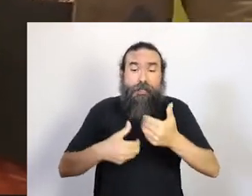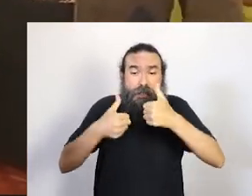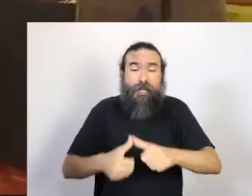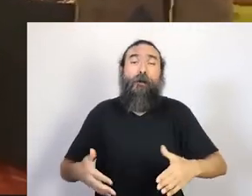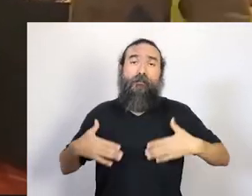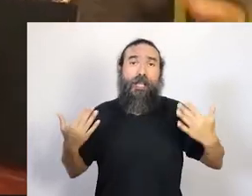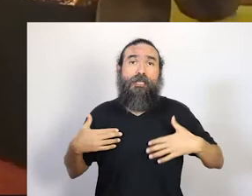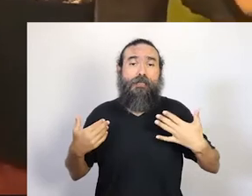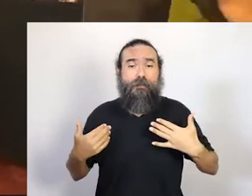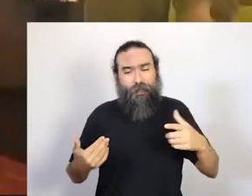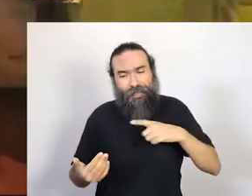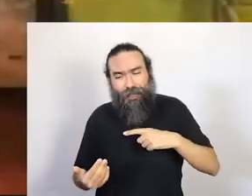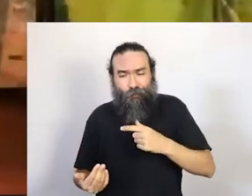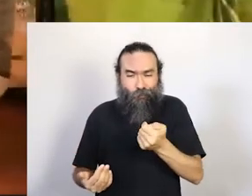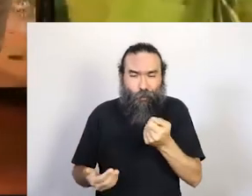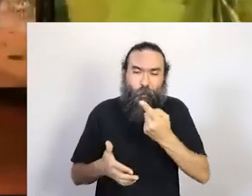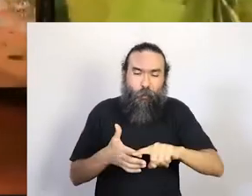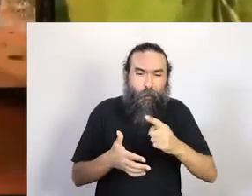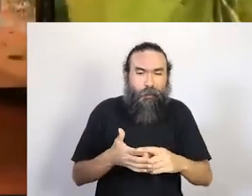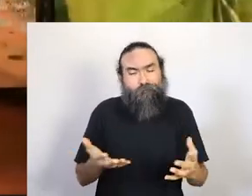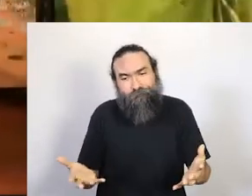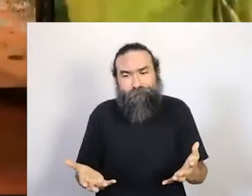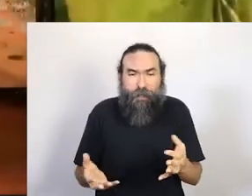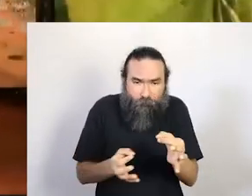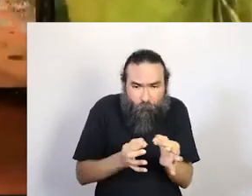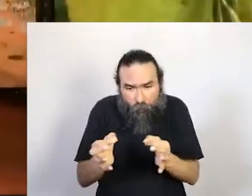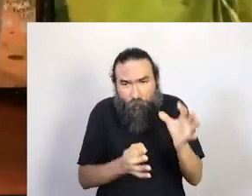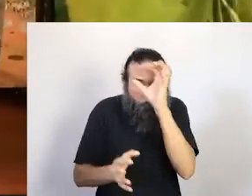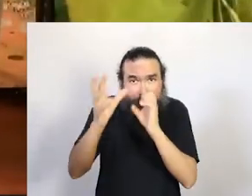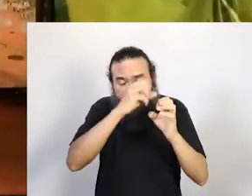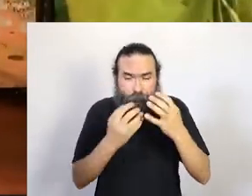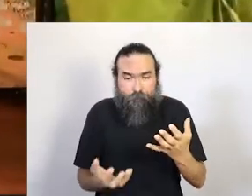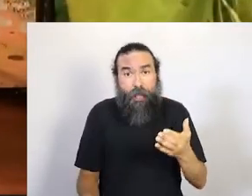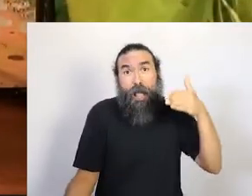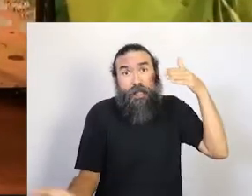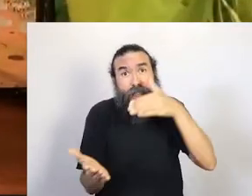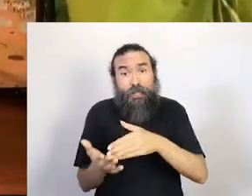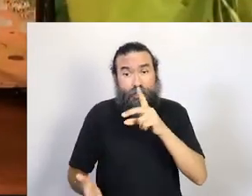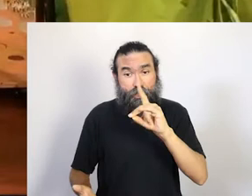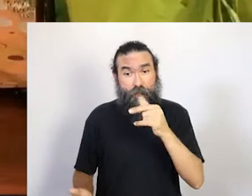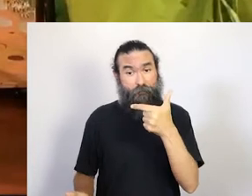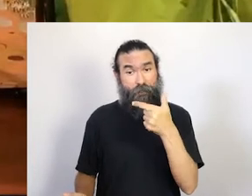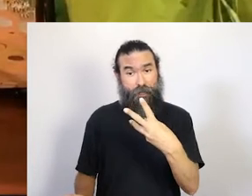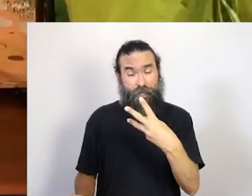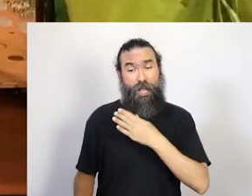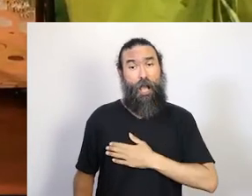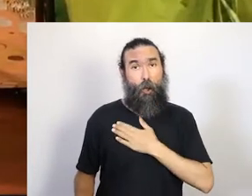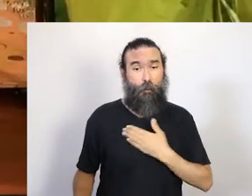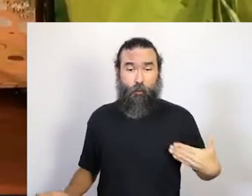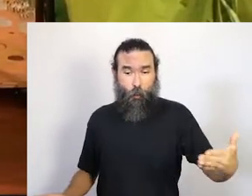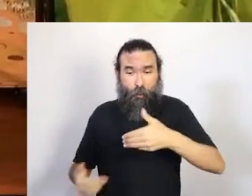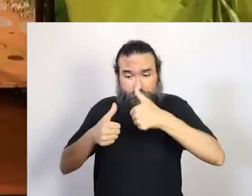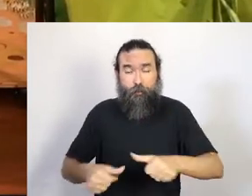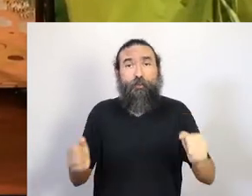estamos felizes. Tivemos alguns probleminhas técnicos no meio, mas a gente vai aprendendo. Vamos até o dia 23 de agosto, juntos